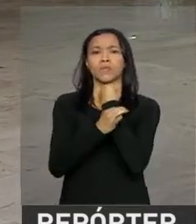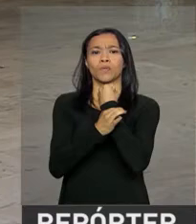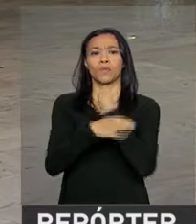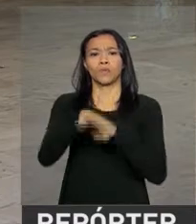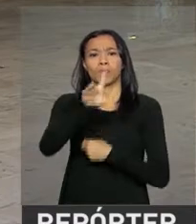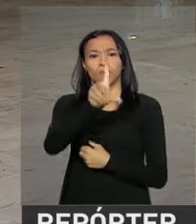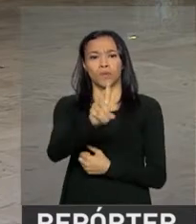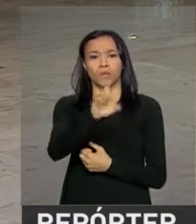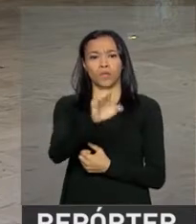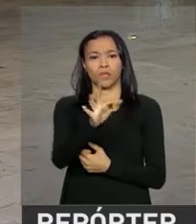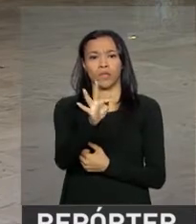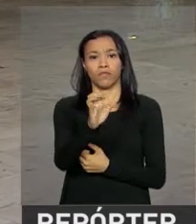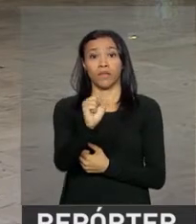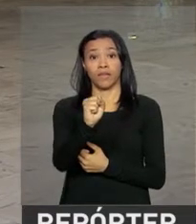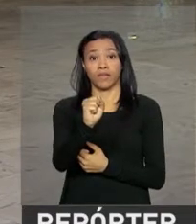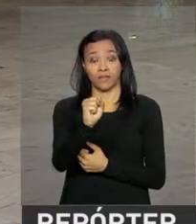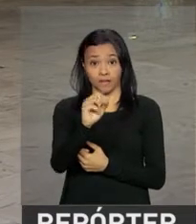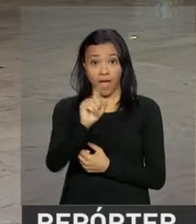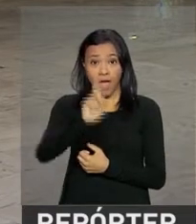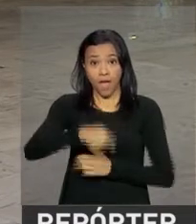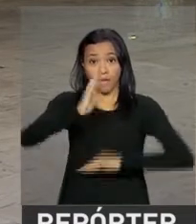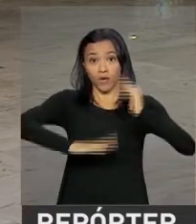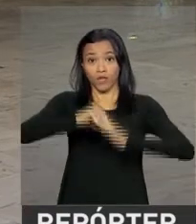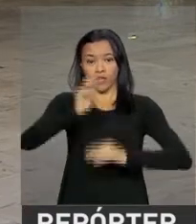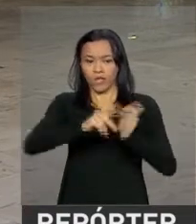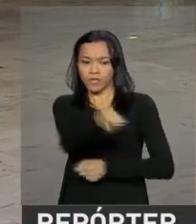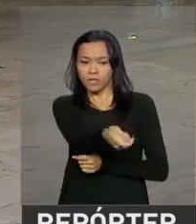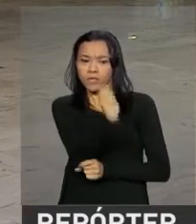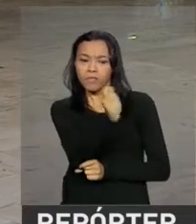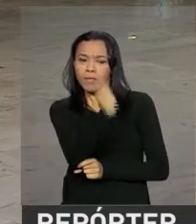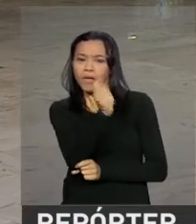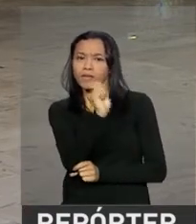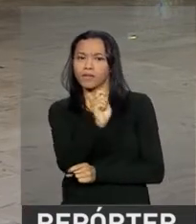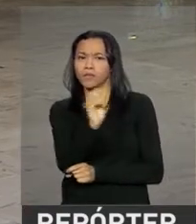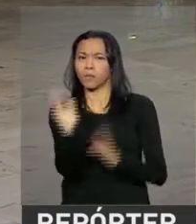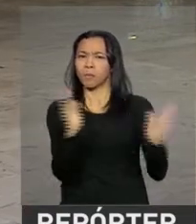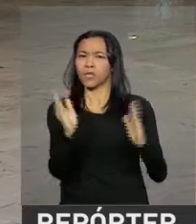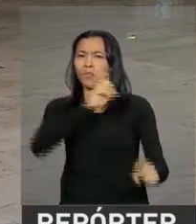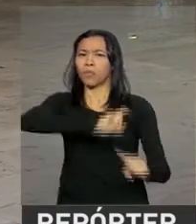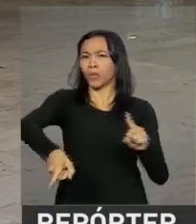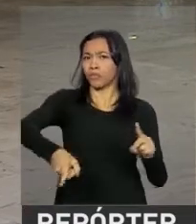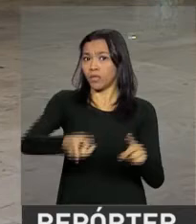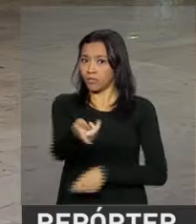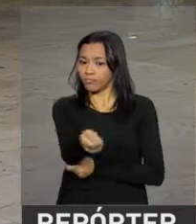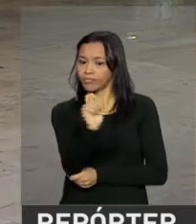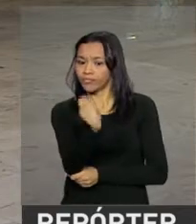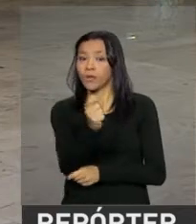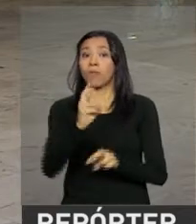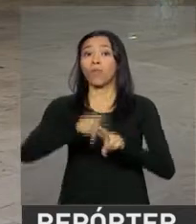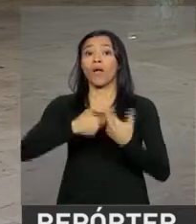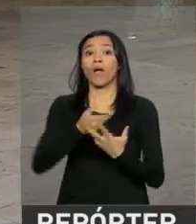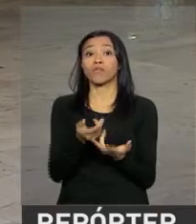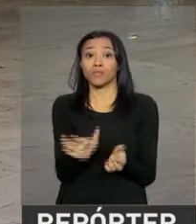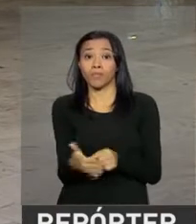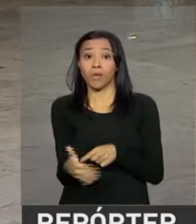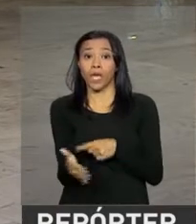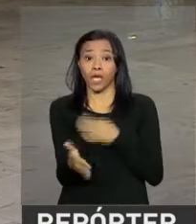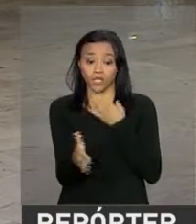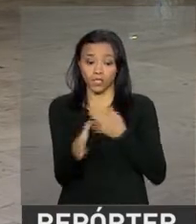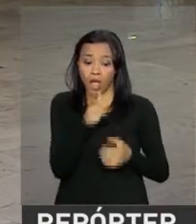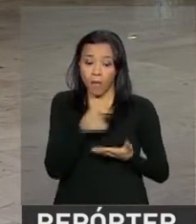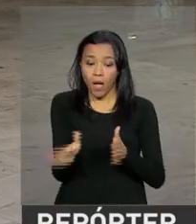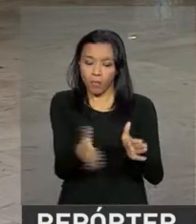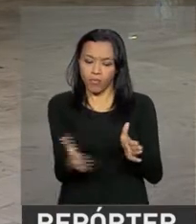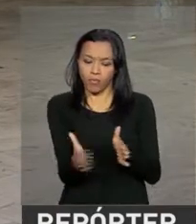a pescadores profissionais artesanais durante o período proibido de pesca, em função da reprodução das espécies, mas